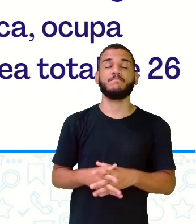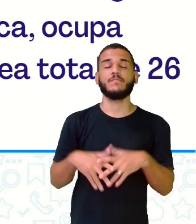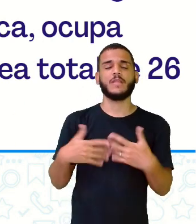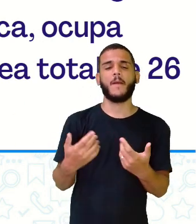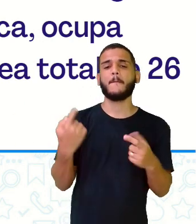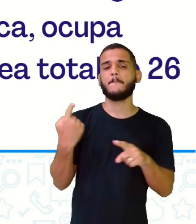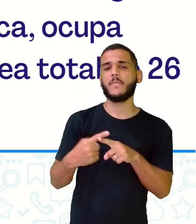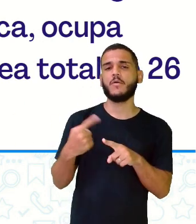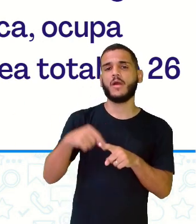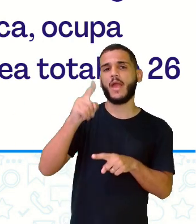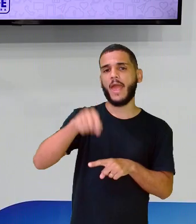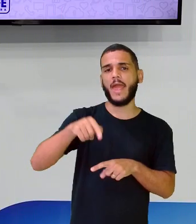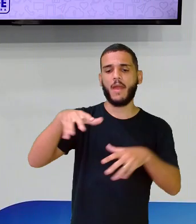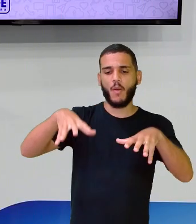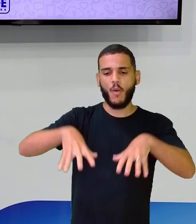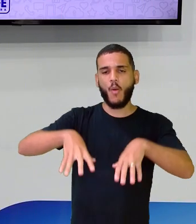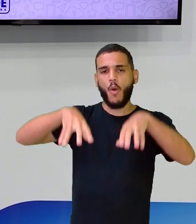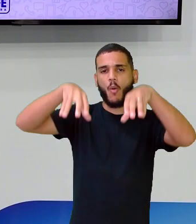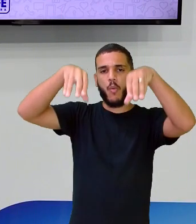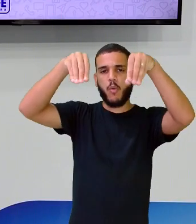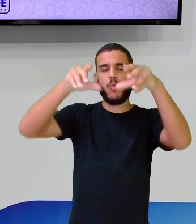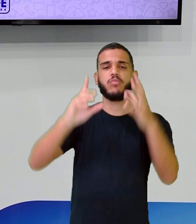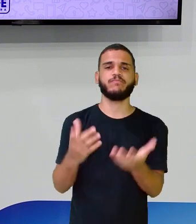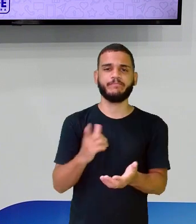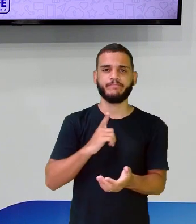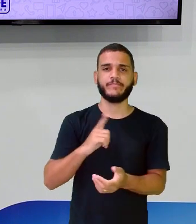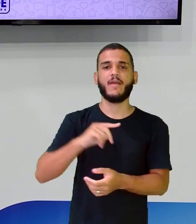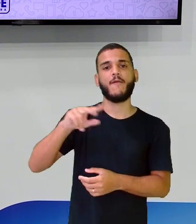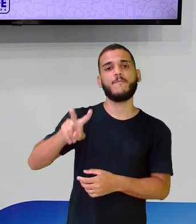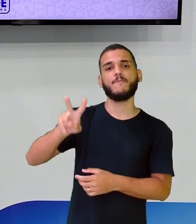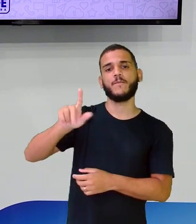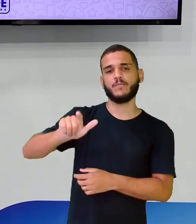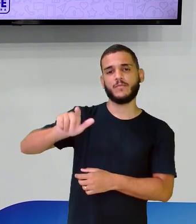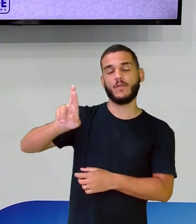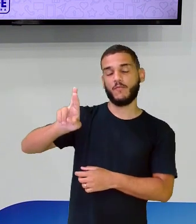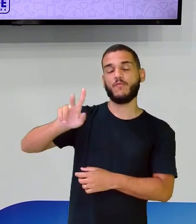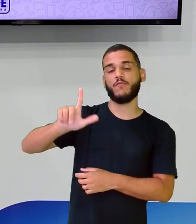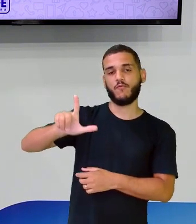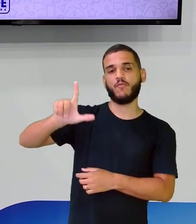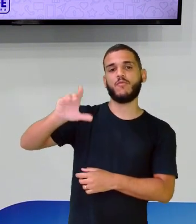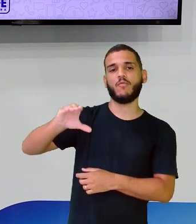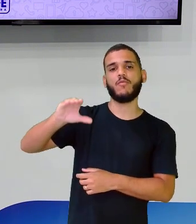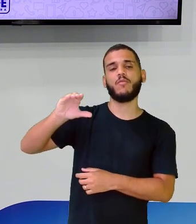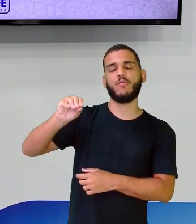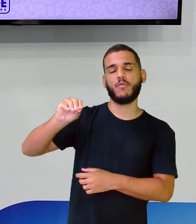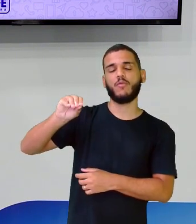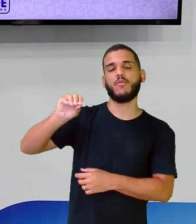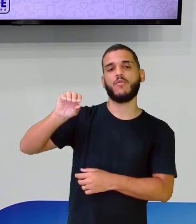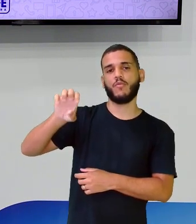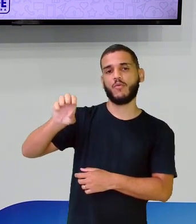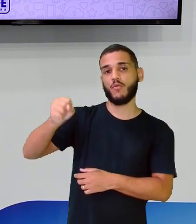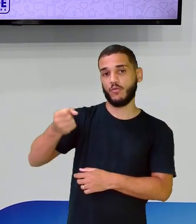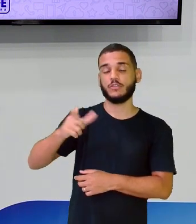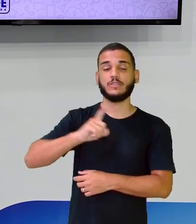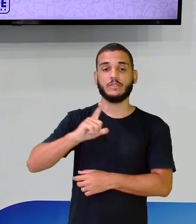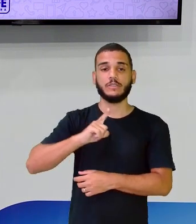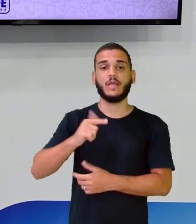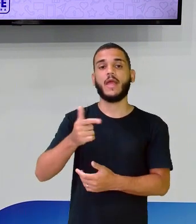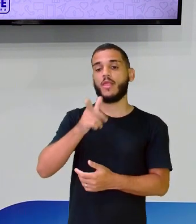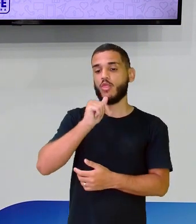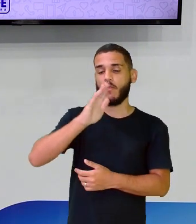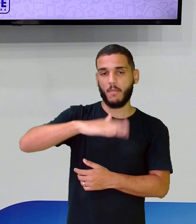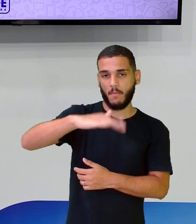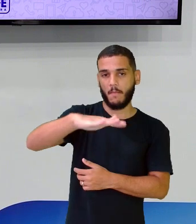professora Sinara? Porque são vulcões que lá do fundo do mar, olha, que foram levando material e sedimentos e foram